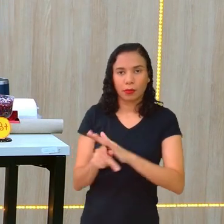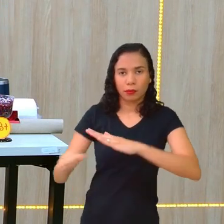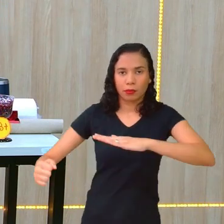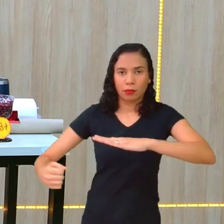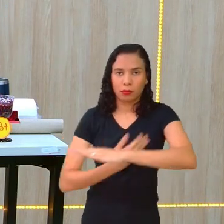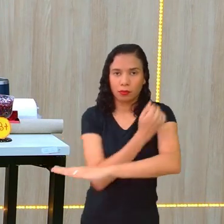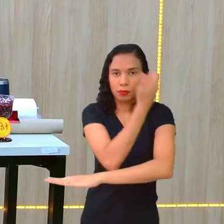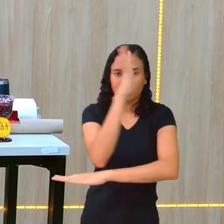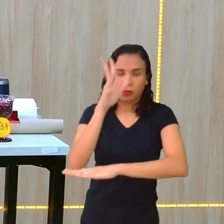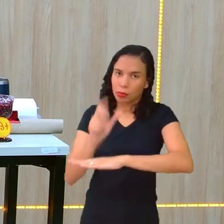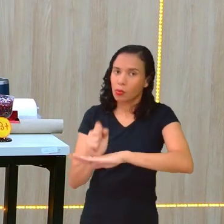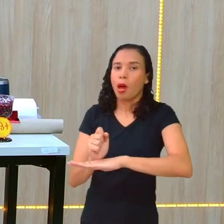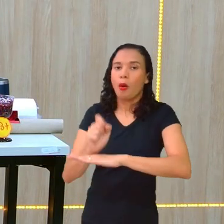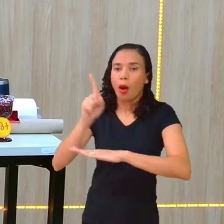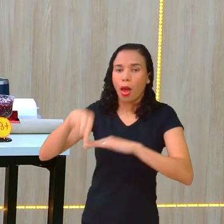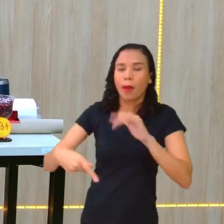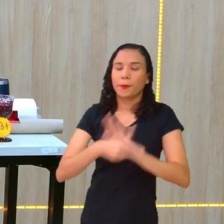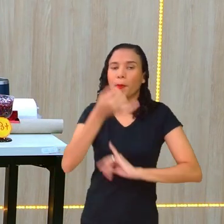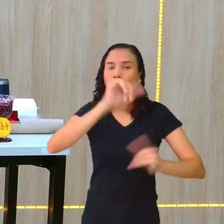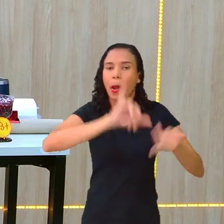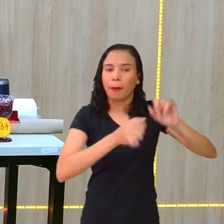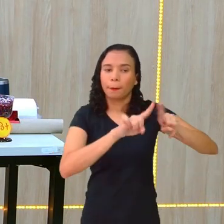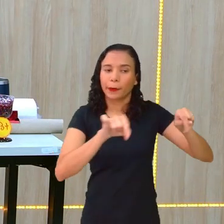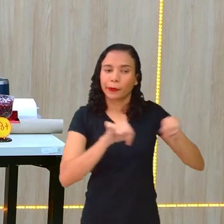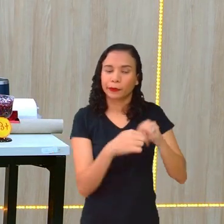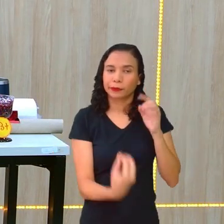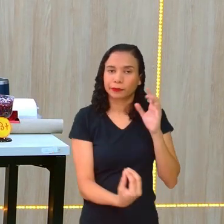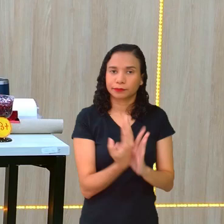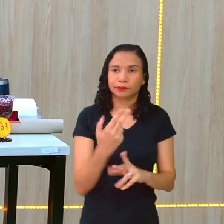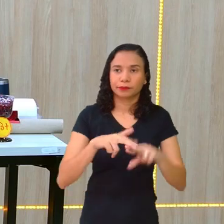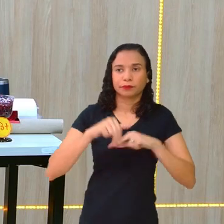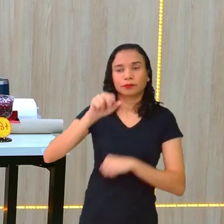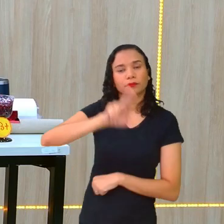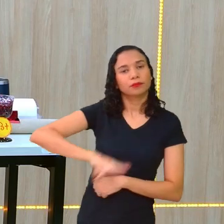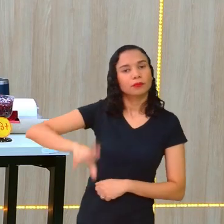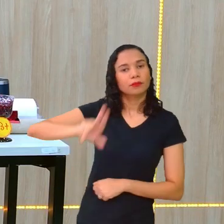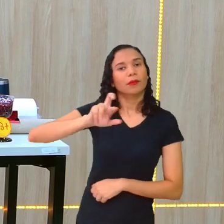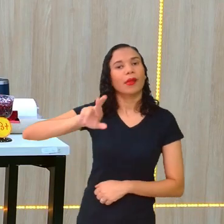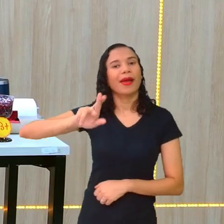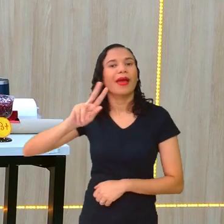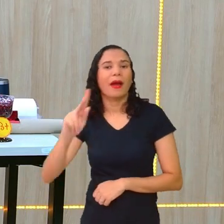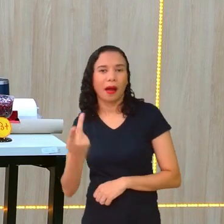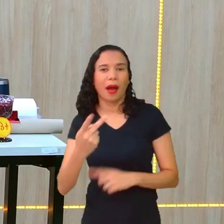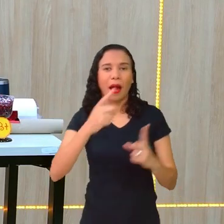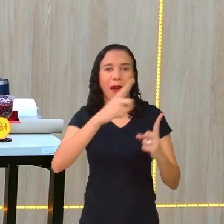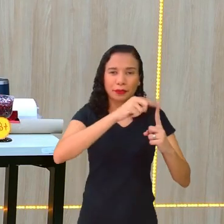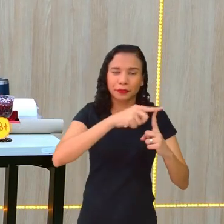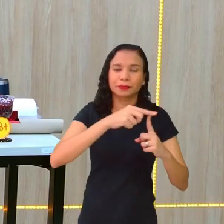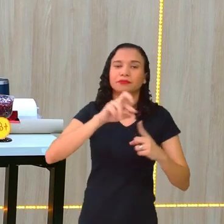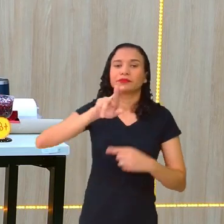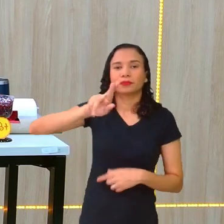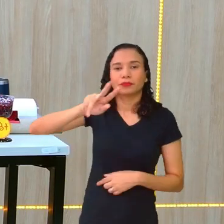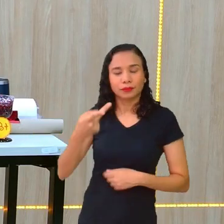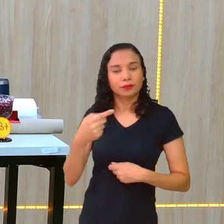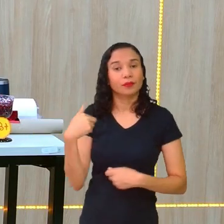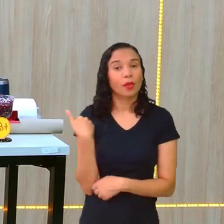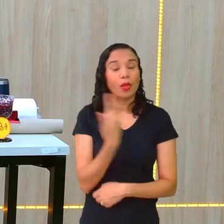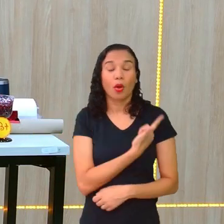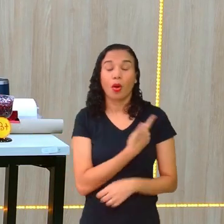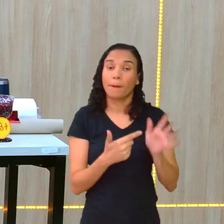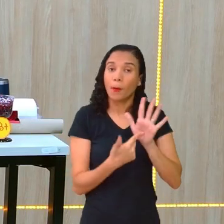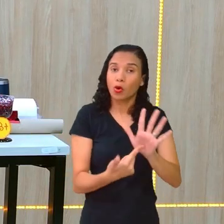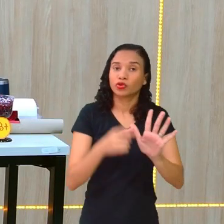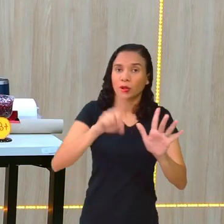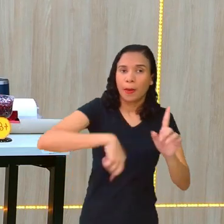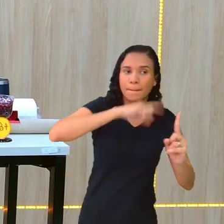laboratório. Então, esse seria aí essa questão do fator RH. Então, é o fator RH que apresenta para a gente essa questão